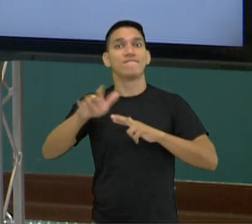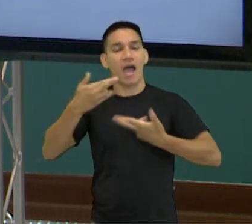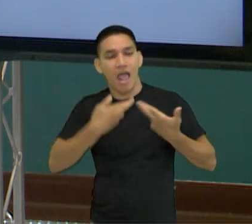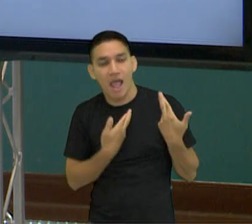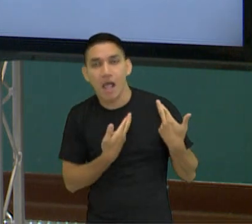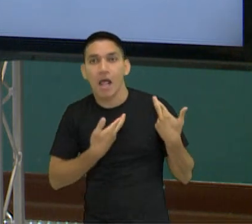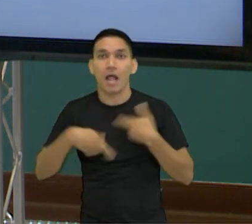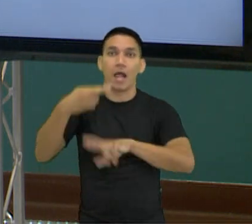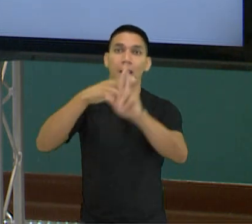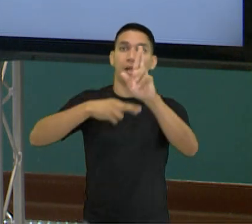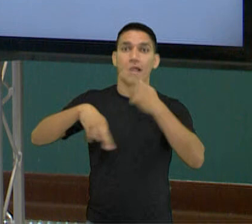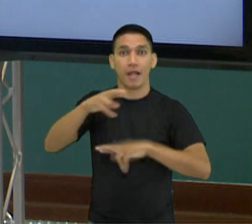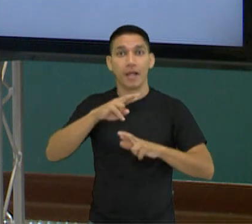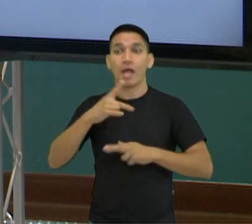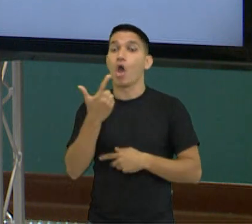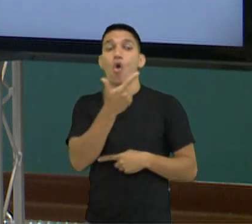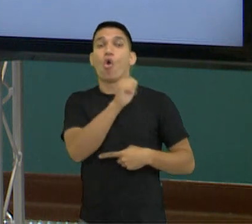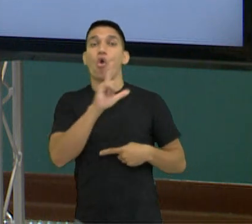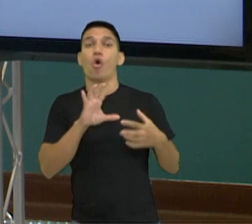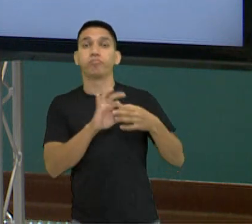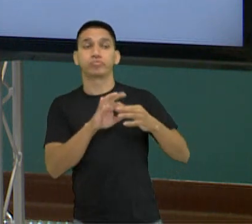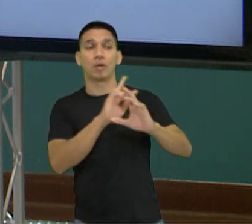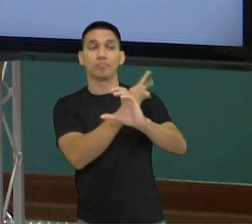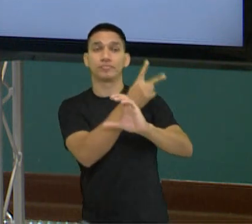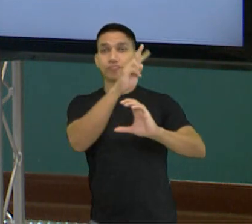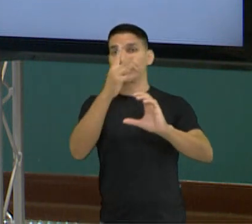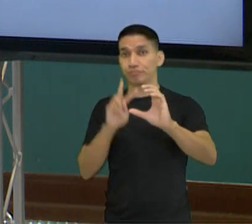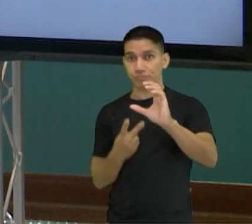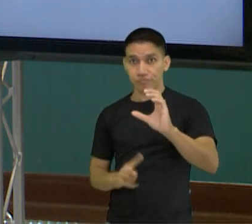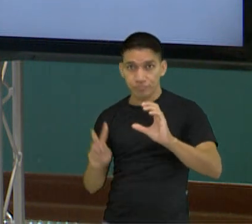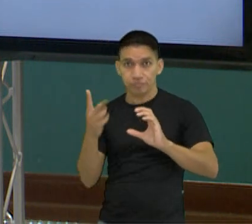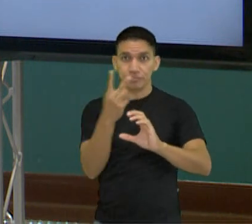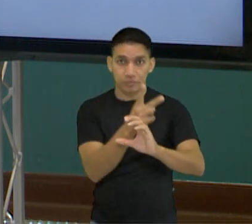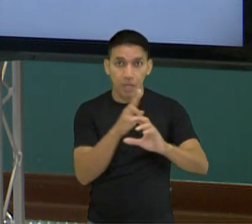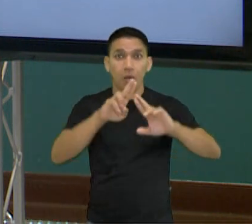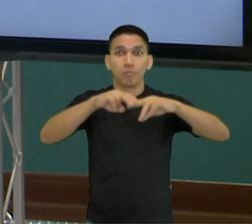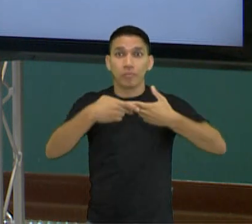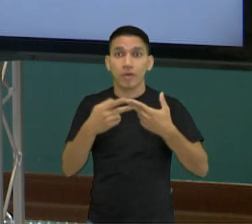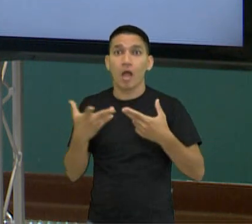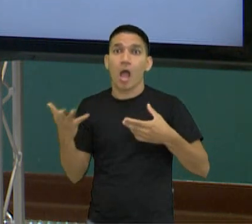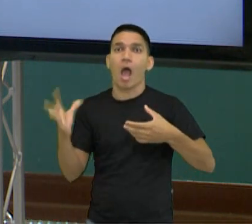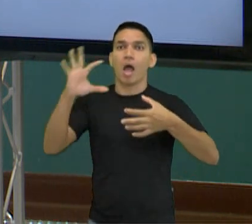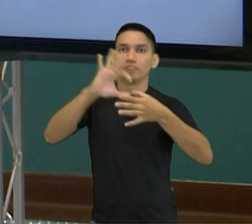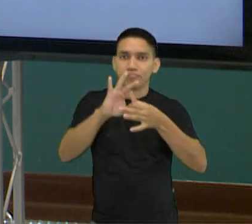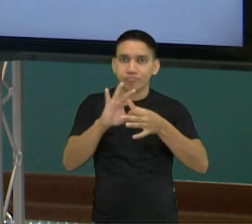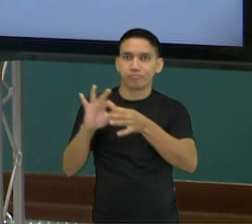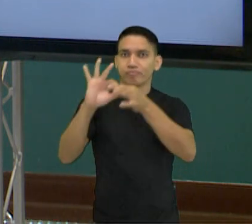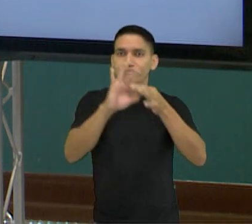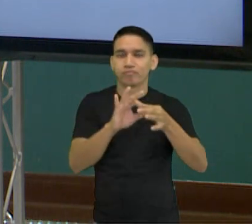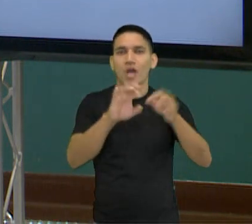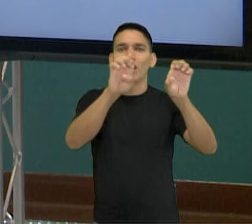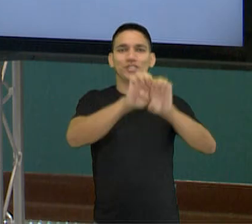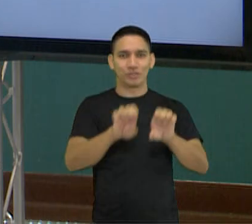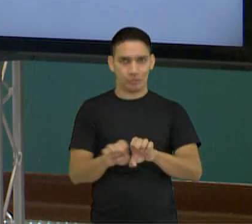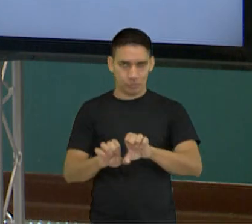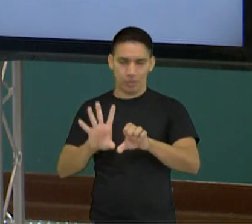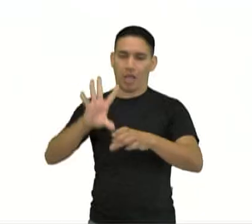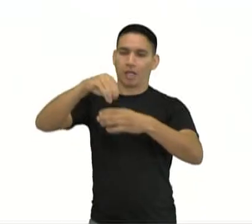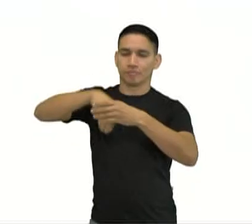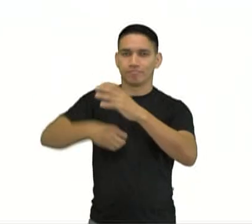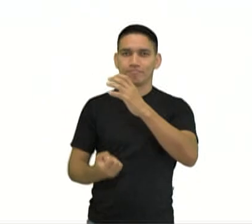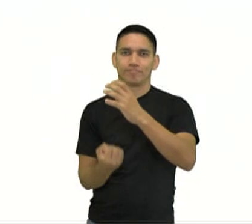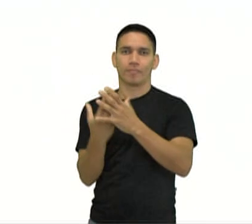reagir com outros hidrocarbonetos e irão compor ali a sua estrutura, constituindo